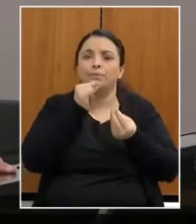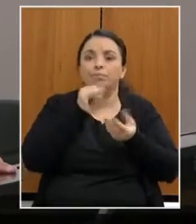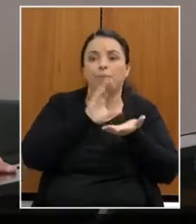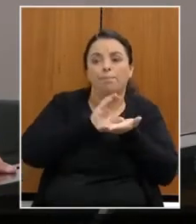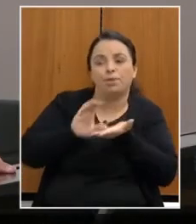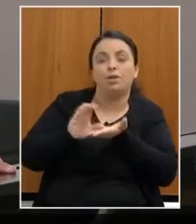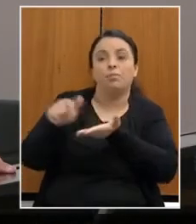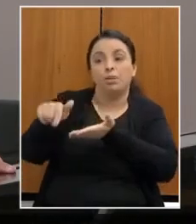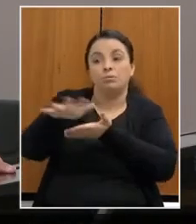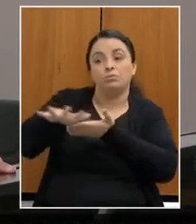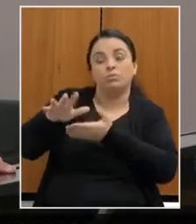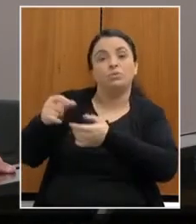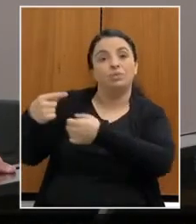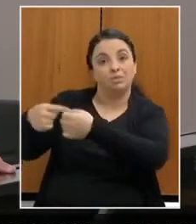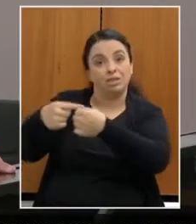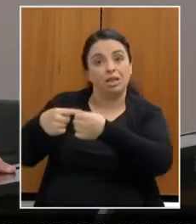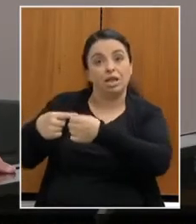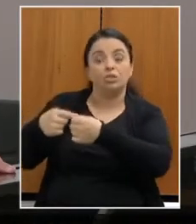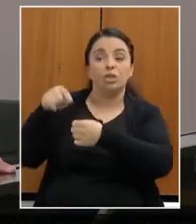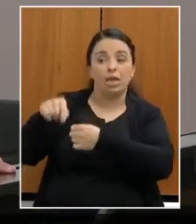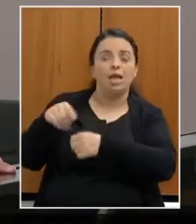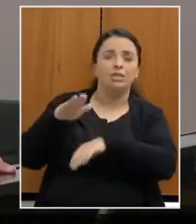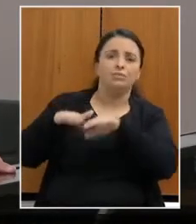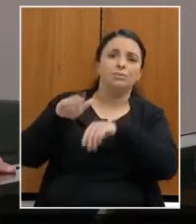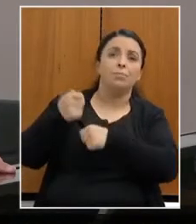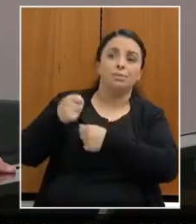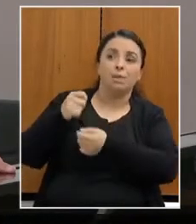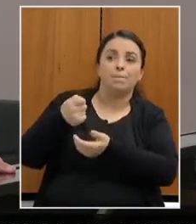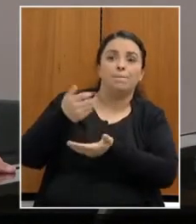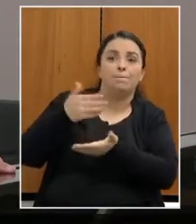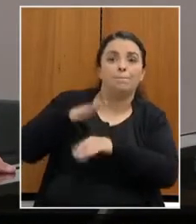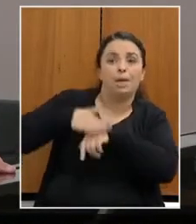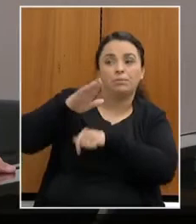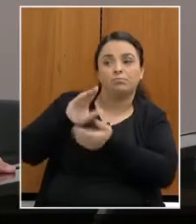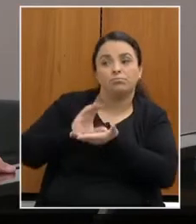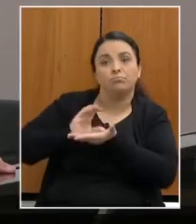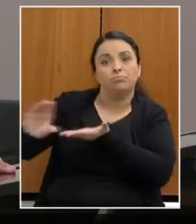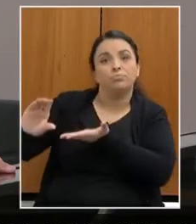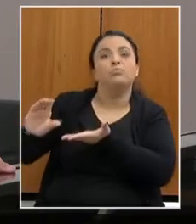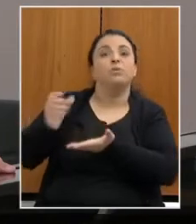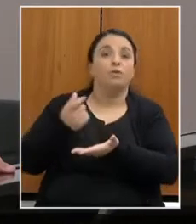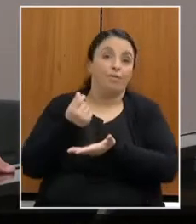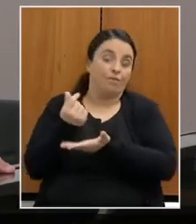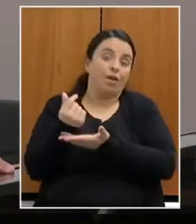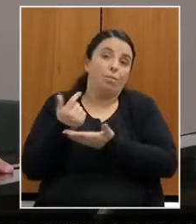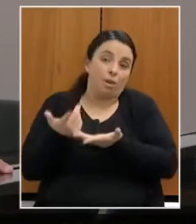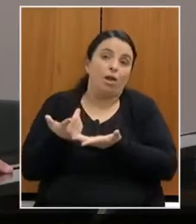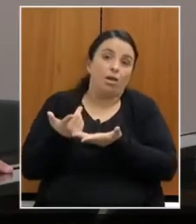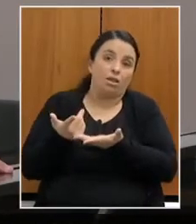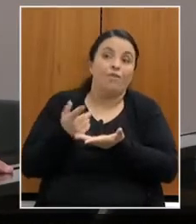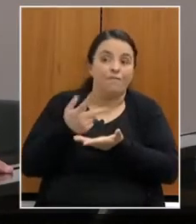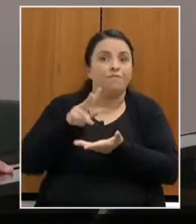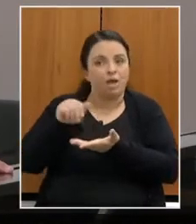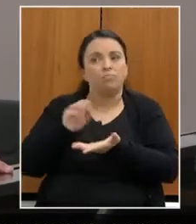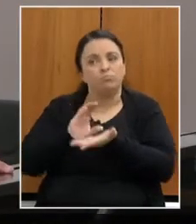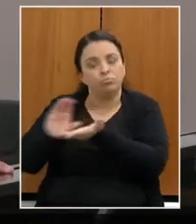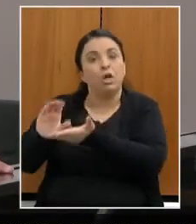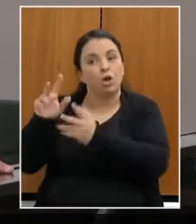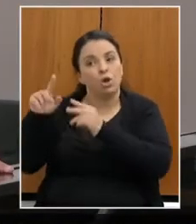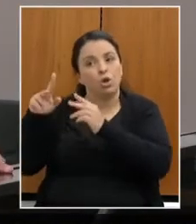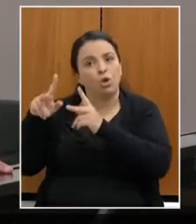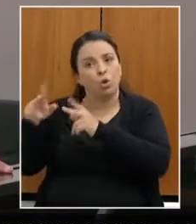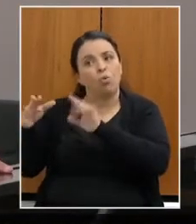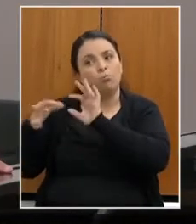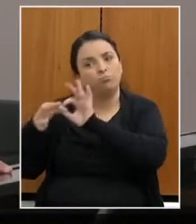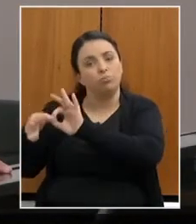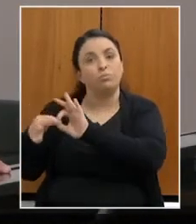Então, territórios que precisam mais de recursos receberão mais. Isso é um incremento de mais de 1 bilhão e 200 milhões